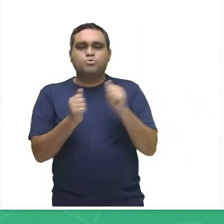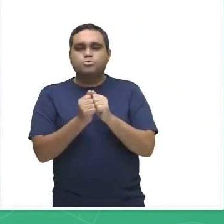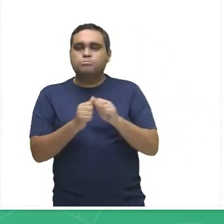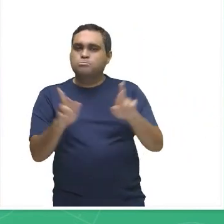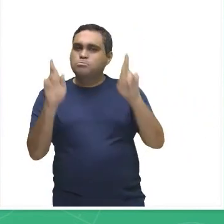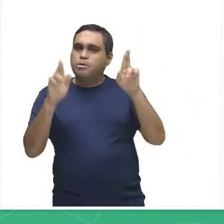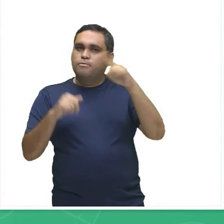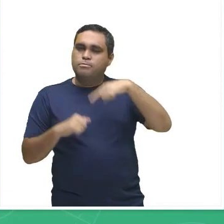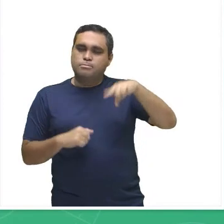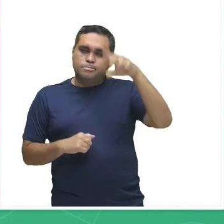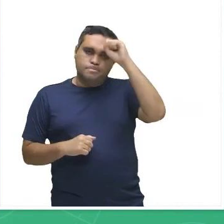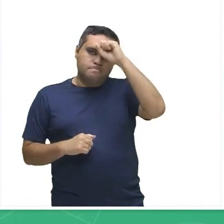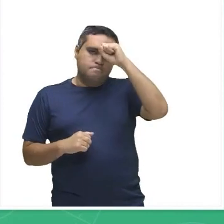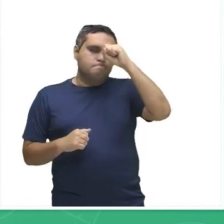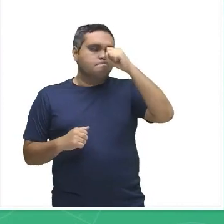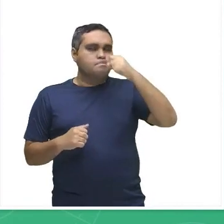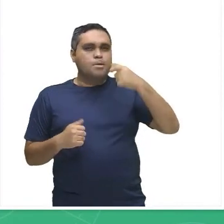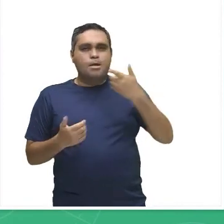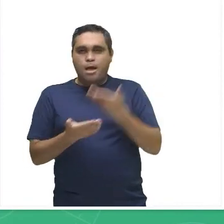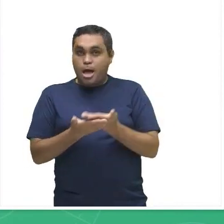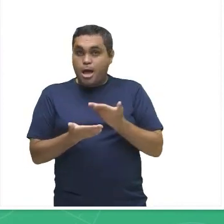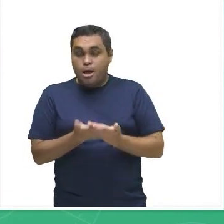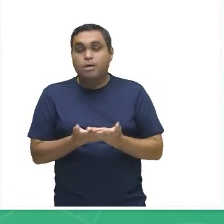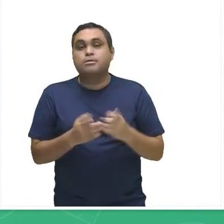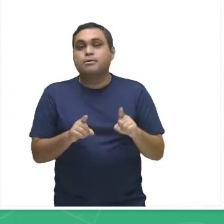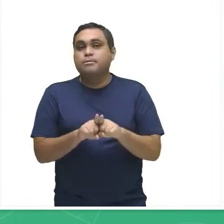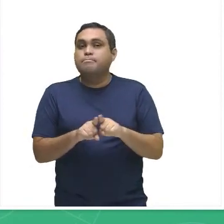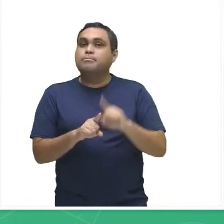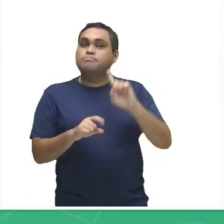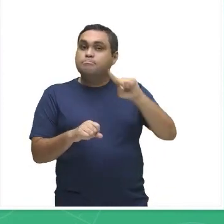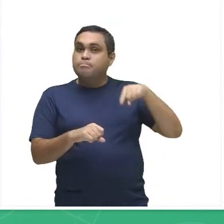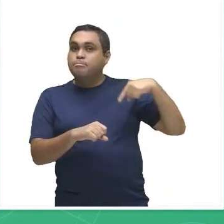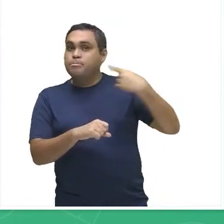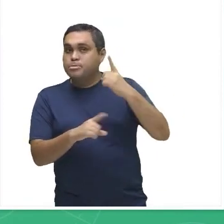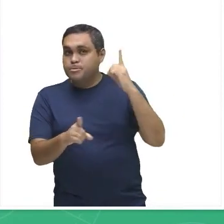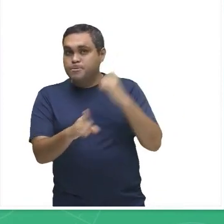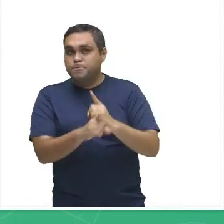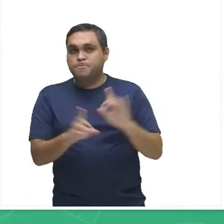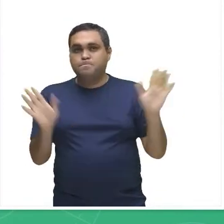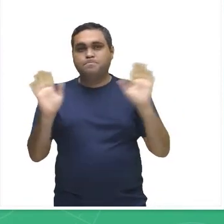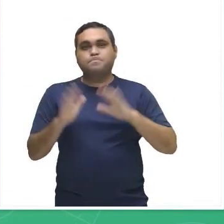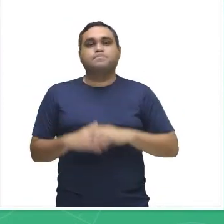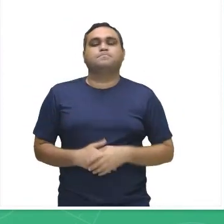bastante na nossa aula e até a próxima!